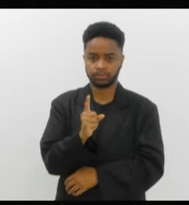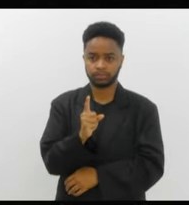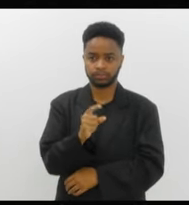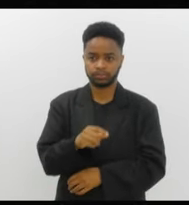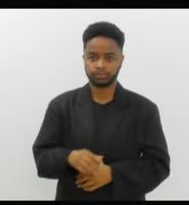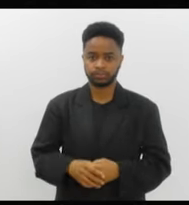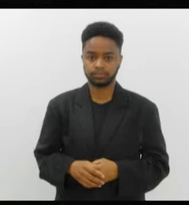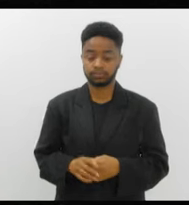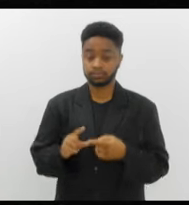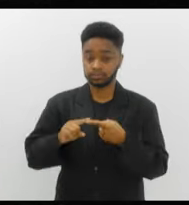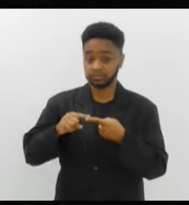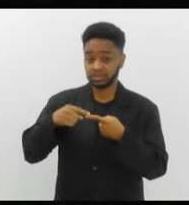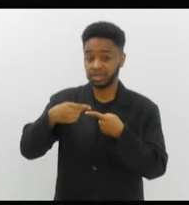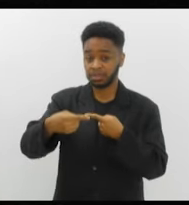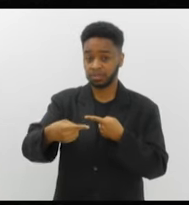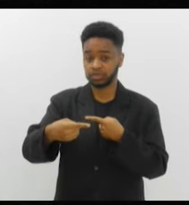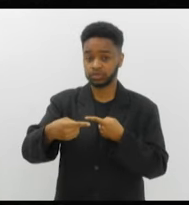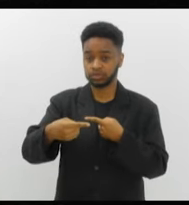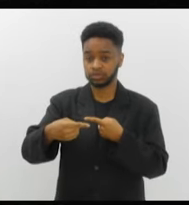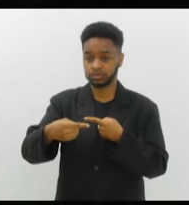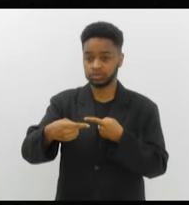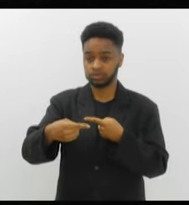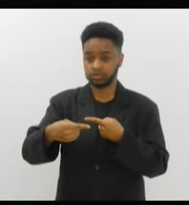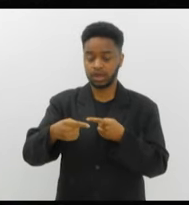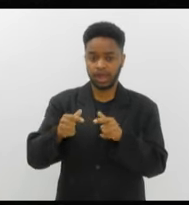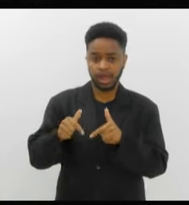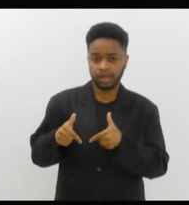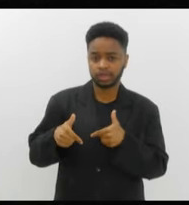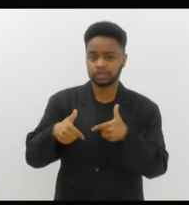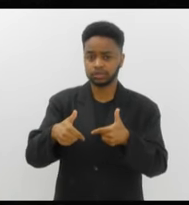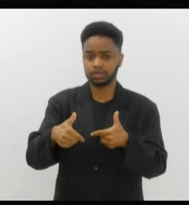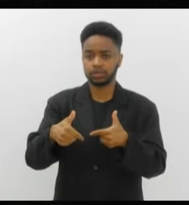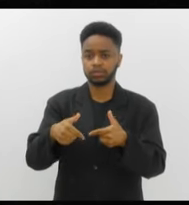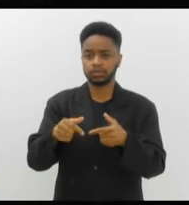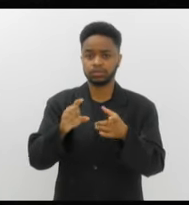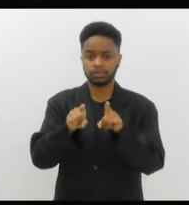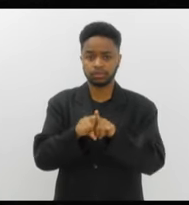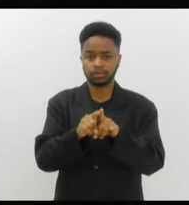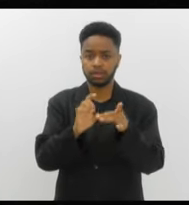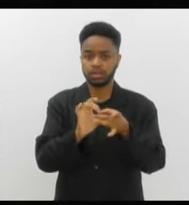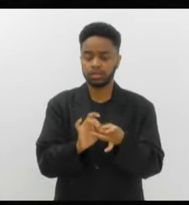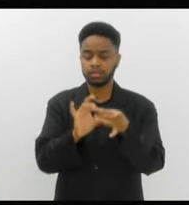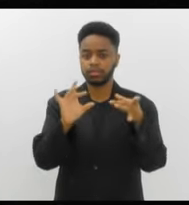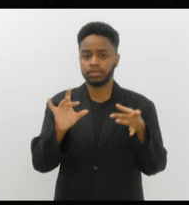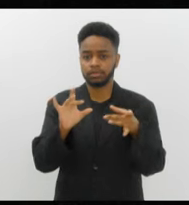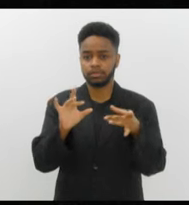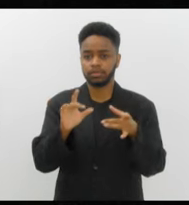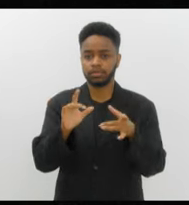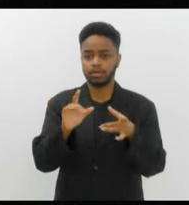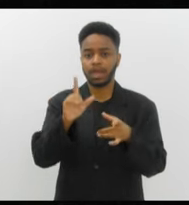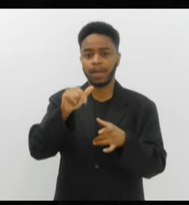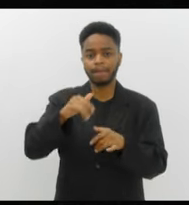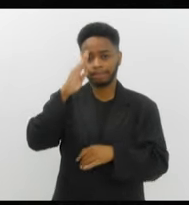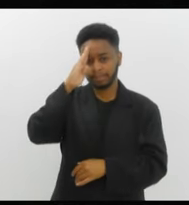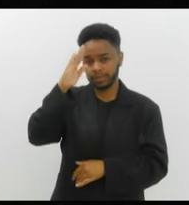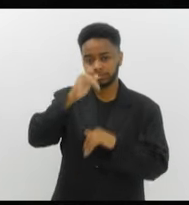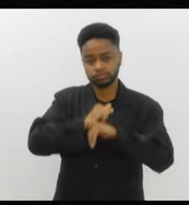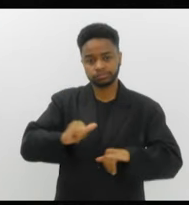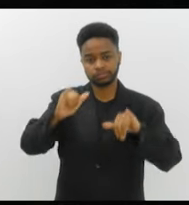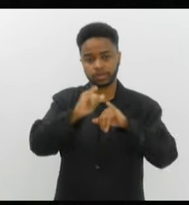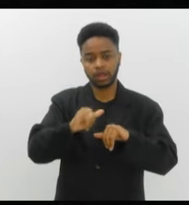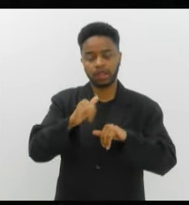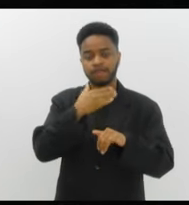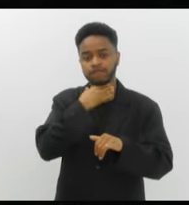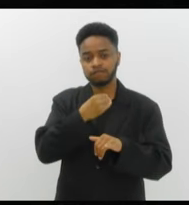após a injusta e sórdida liberação daquele que foi o maior propagador de fake news no